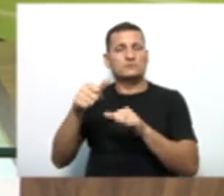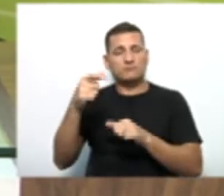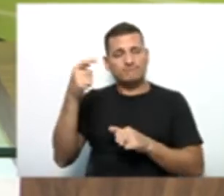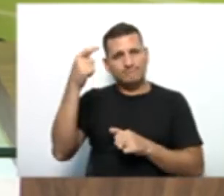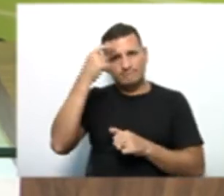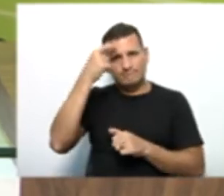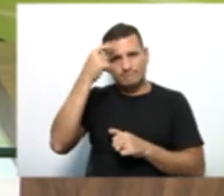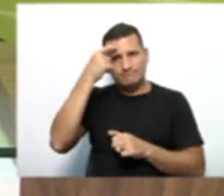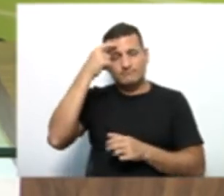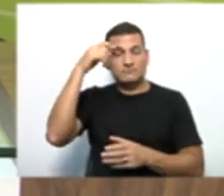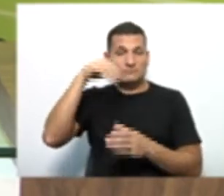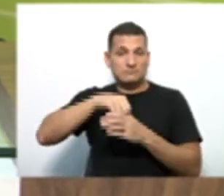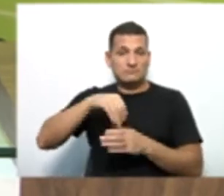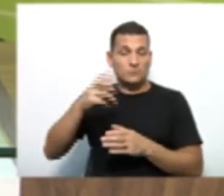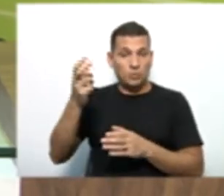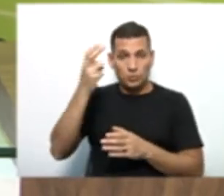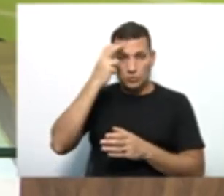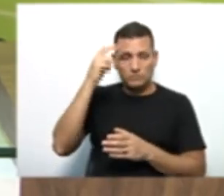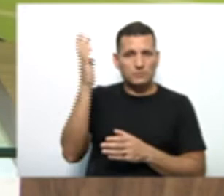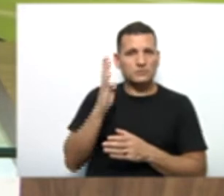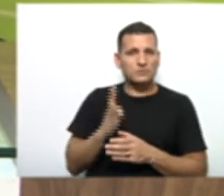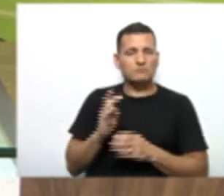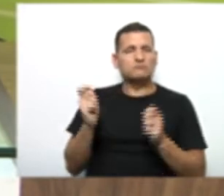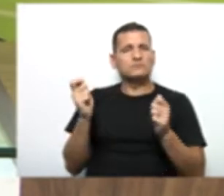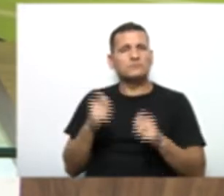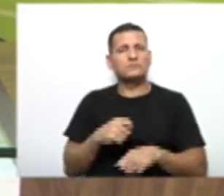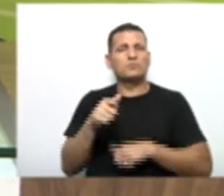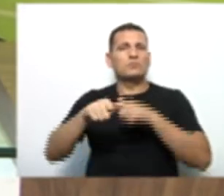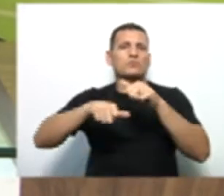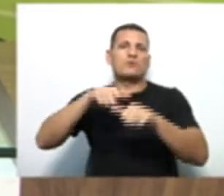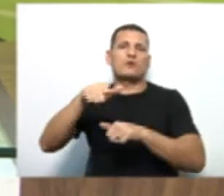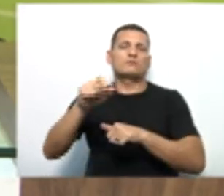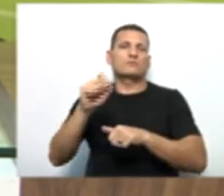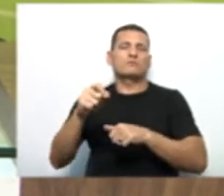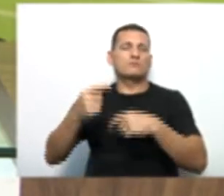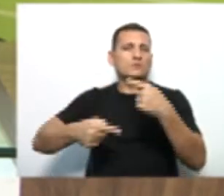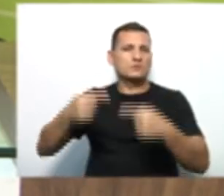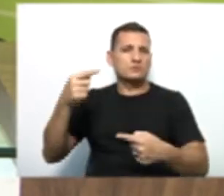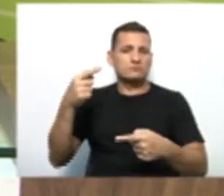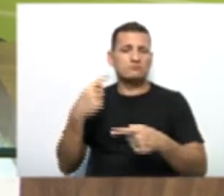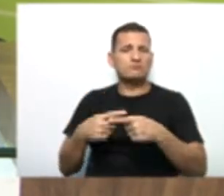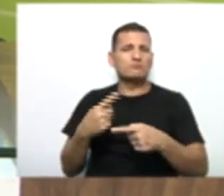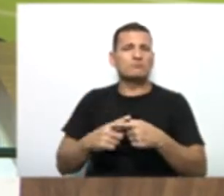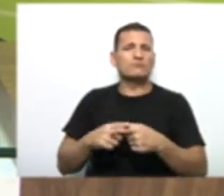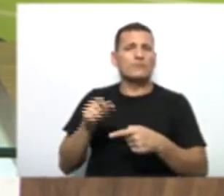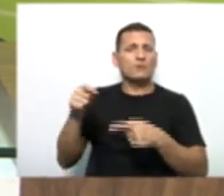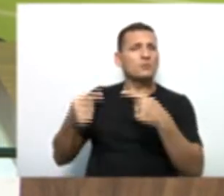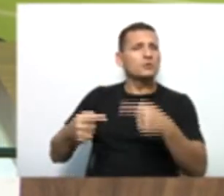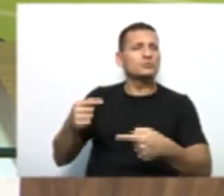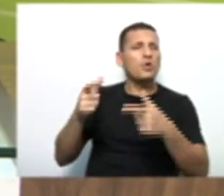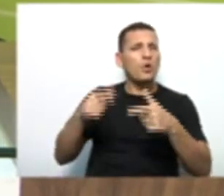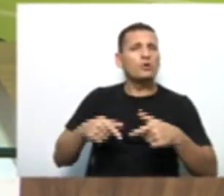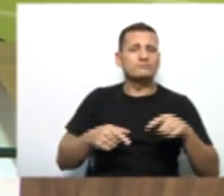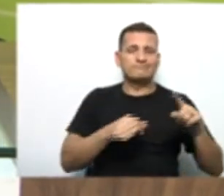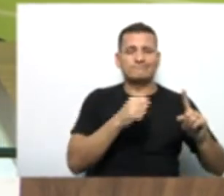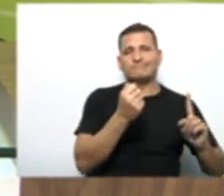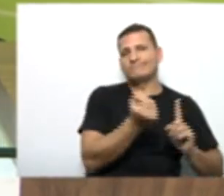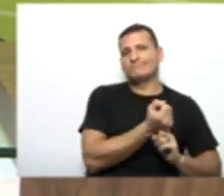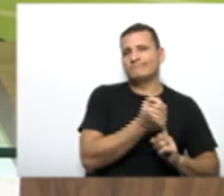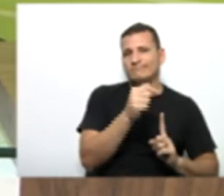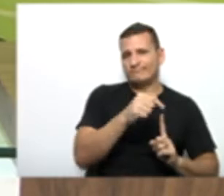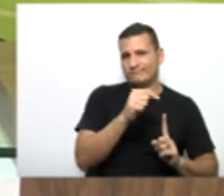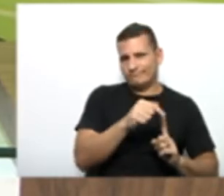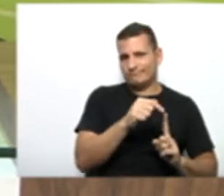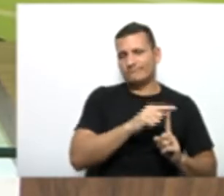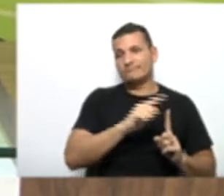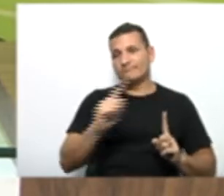dentro da cultura brasileira que vai possibilitar uma mudança no sistema político. Porque o político ele vem da sociedade. Então, muitas vezes, quando